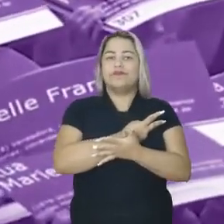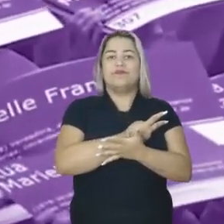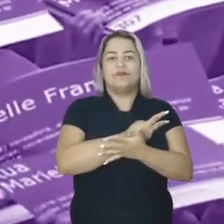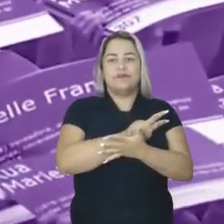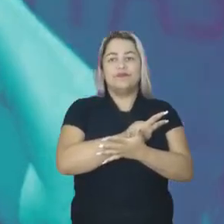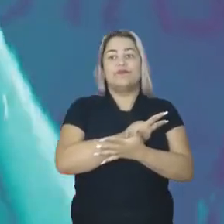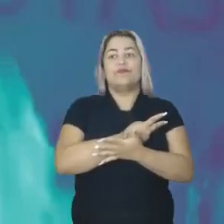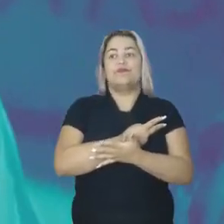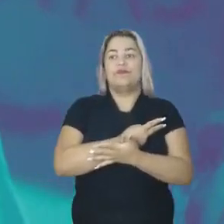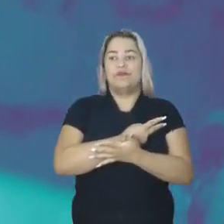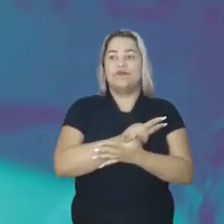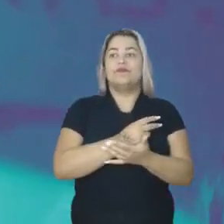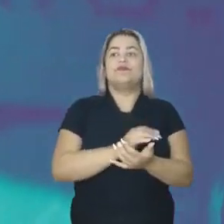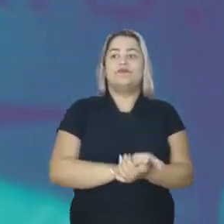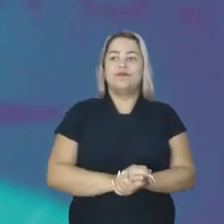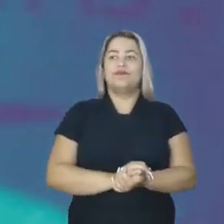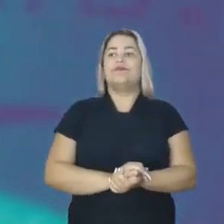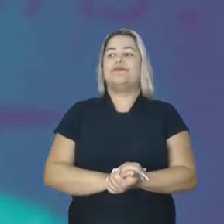acontecer.